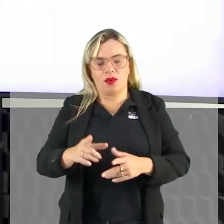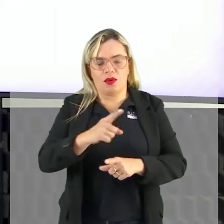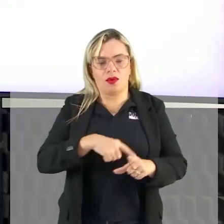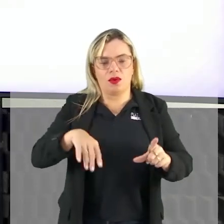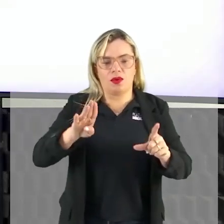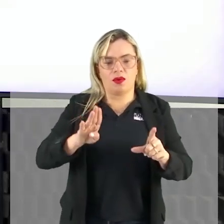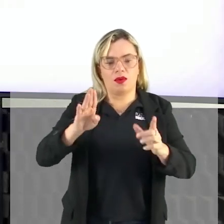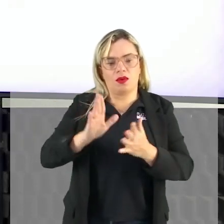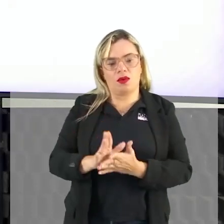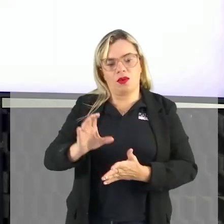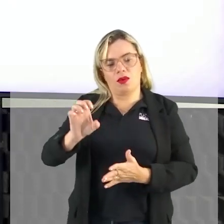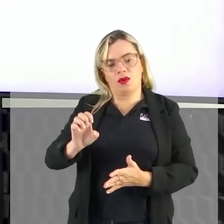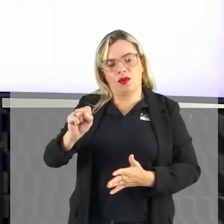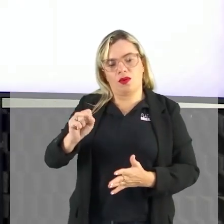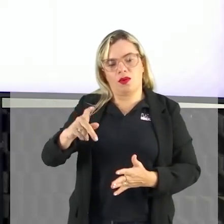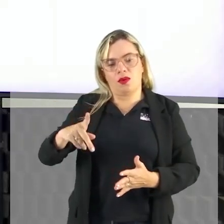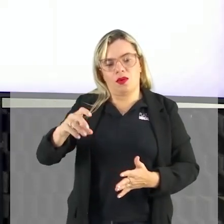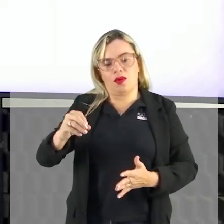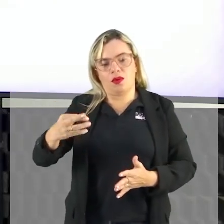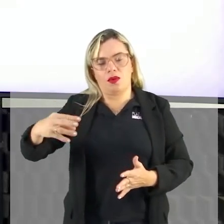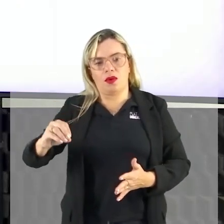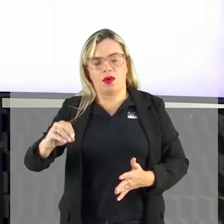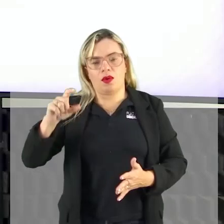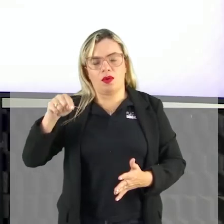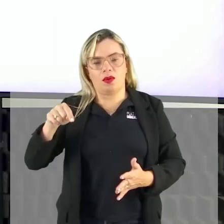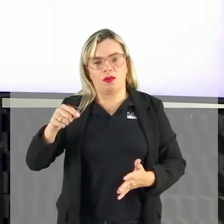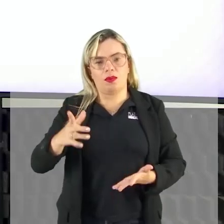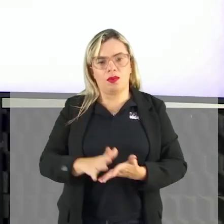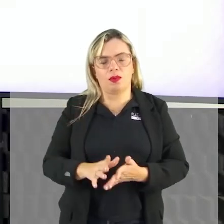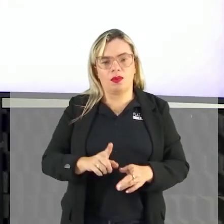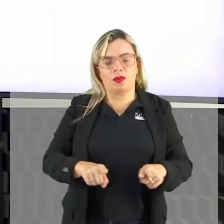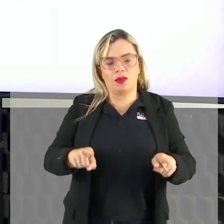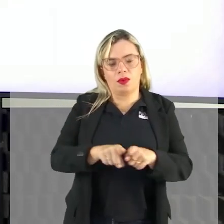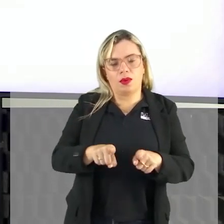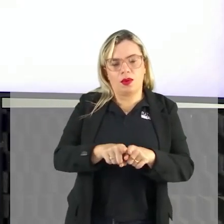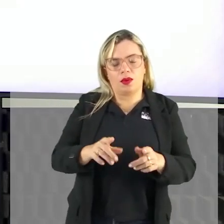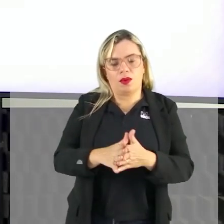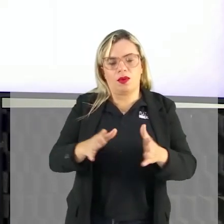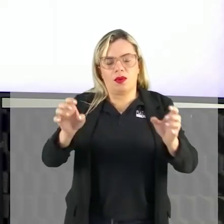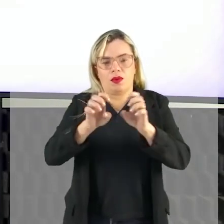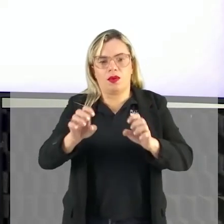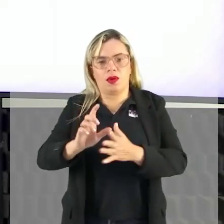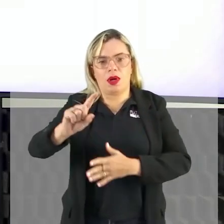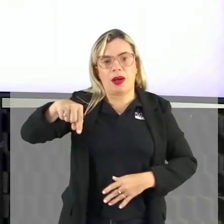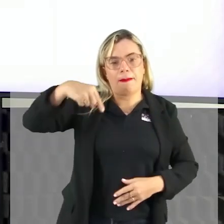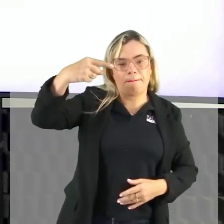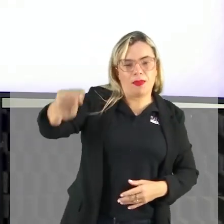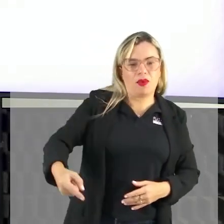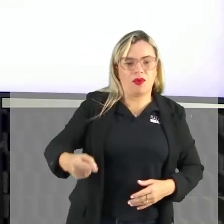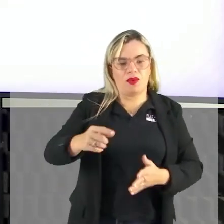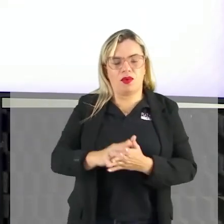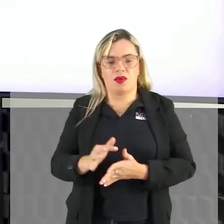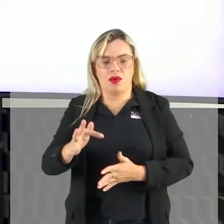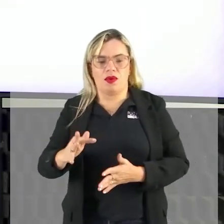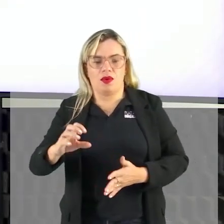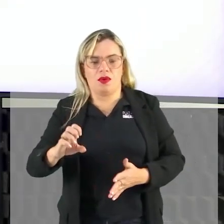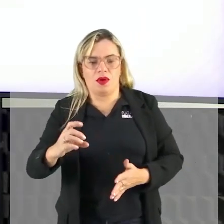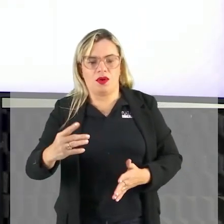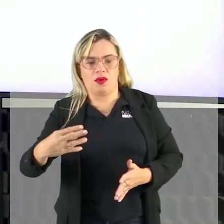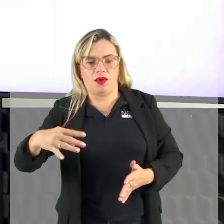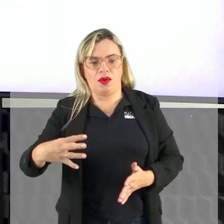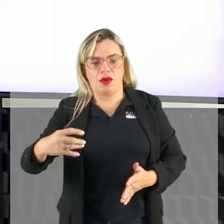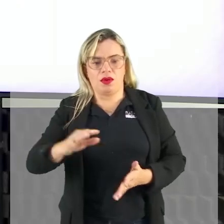Esporo, também é a mesma coisa. O esporo, ele é uma estrutura após fecundação, né? Então, não pode ser o